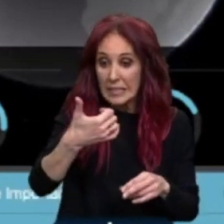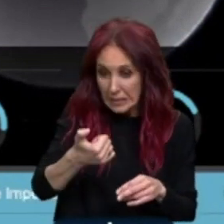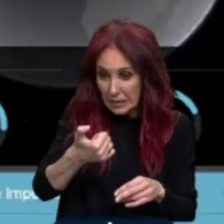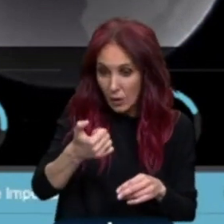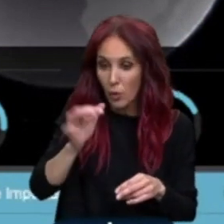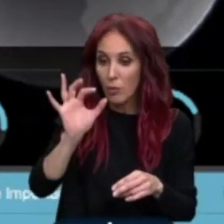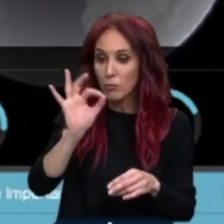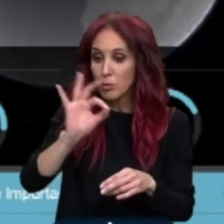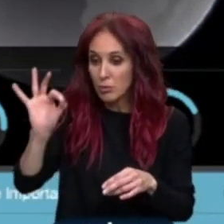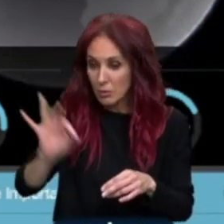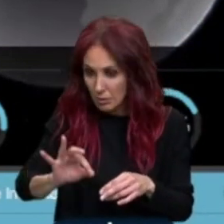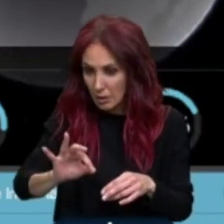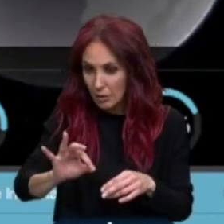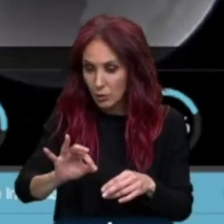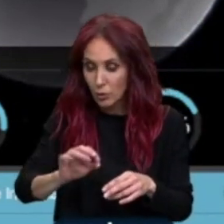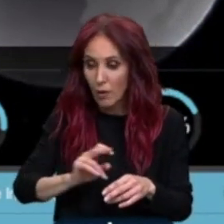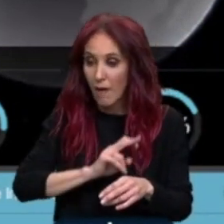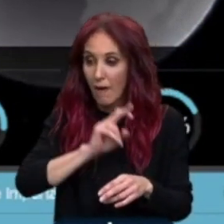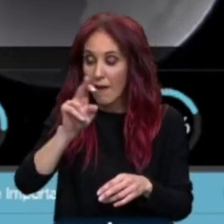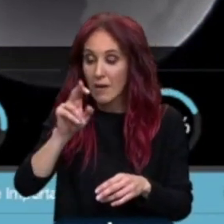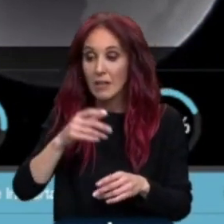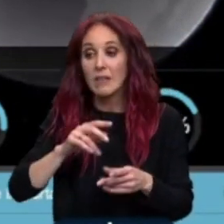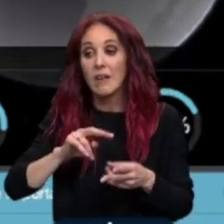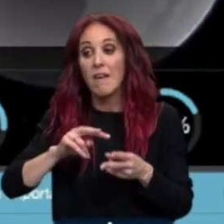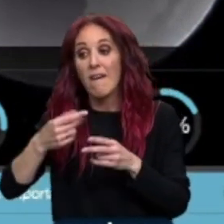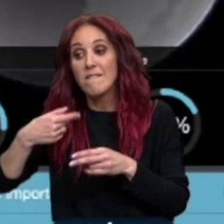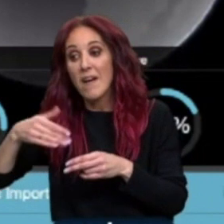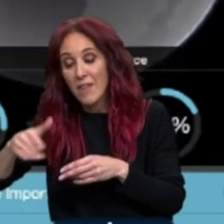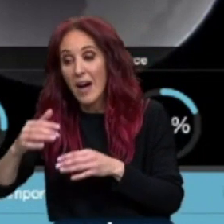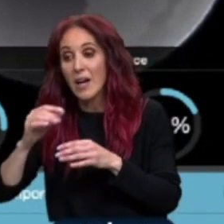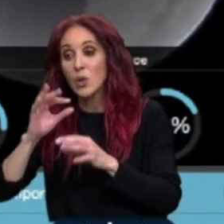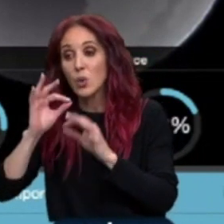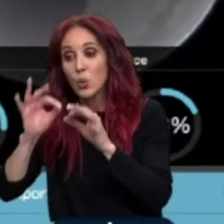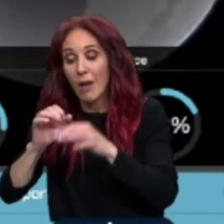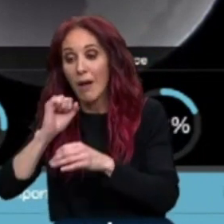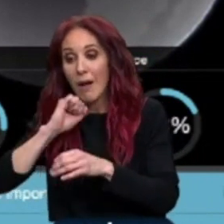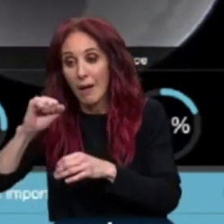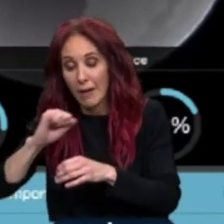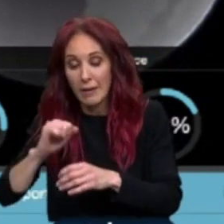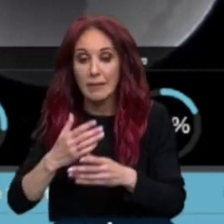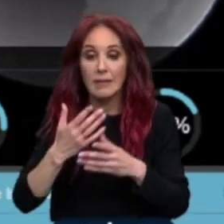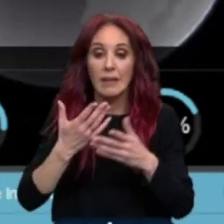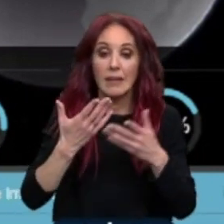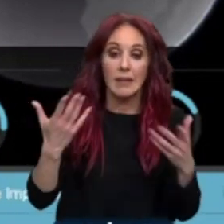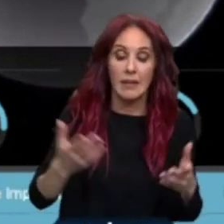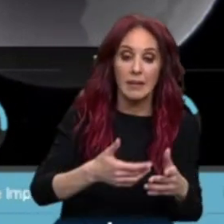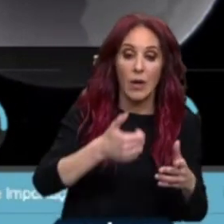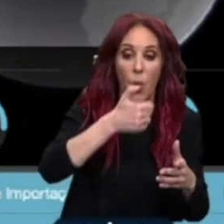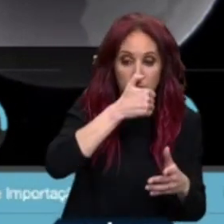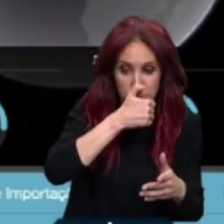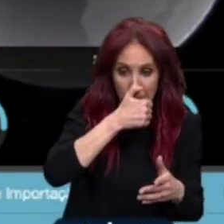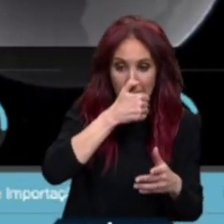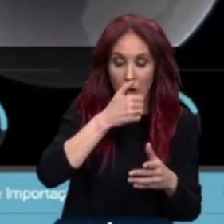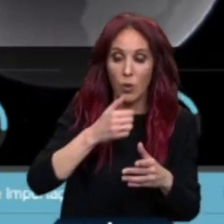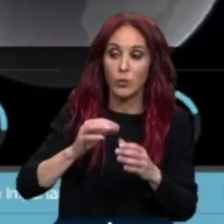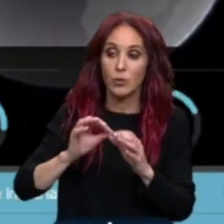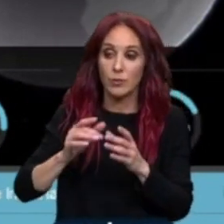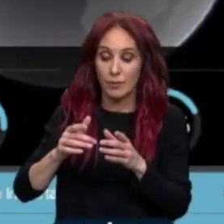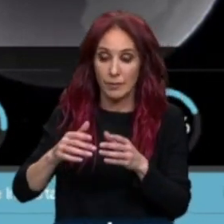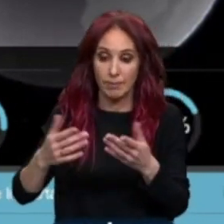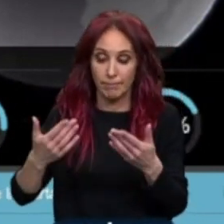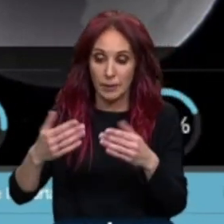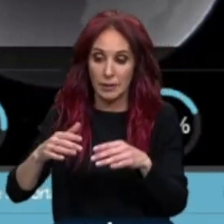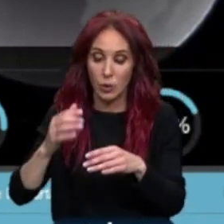25% chegam aos cuidados intensivos. E isto significa também que a nossa taxa de ocupação dos cuidados intensivos está